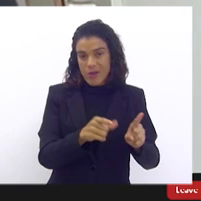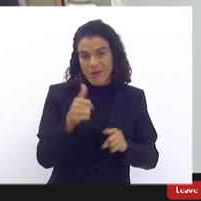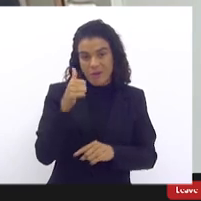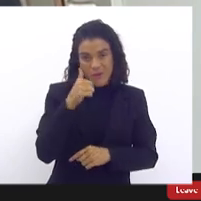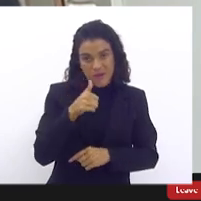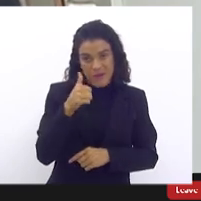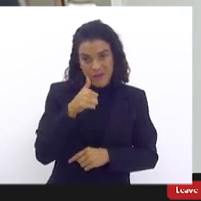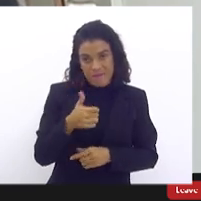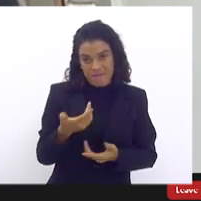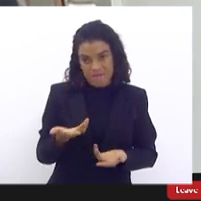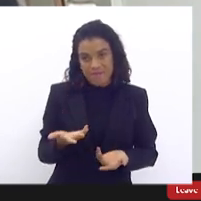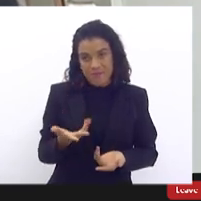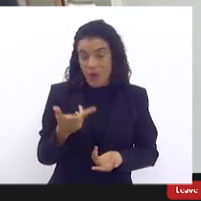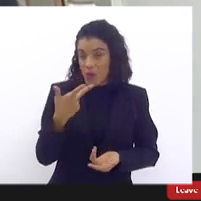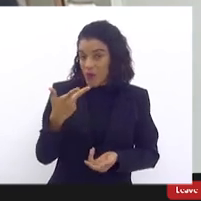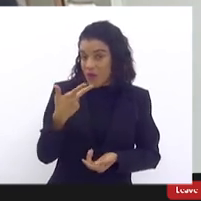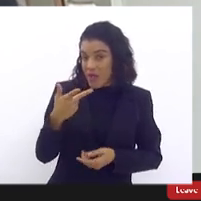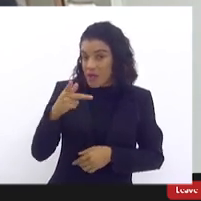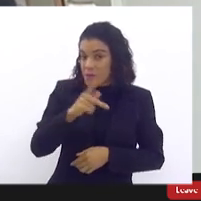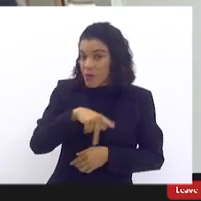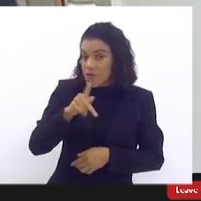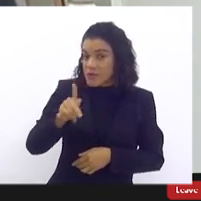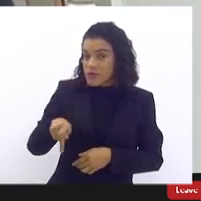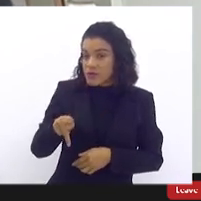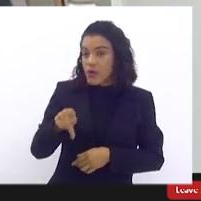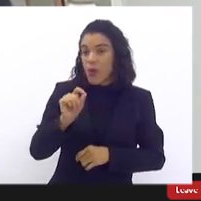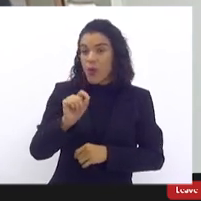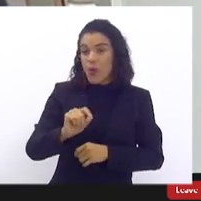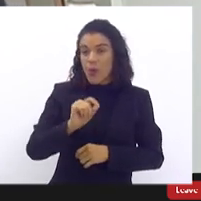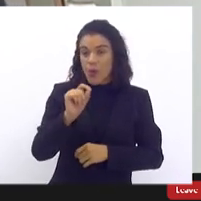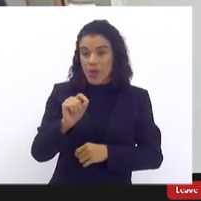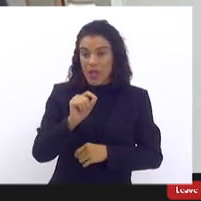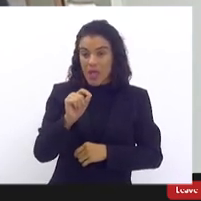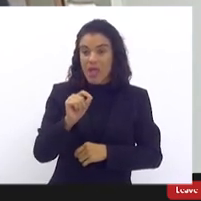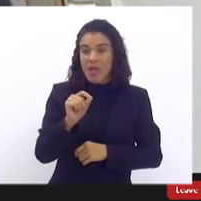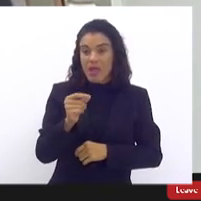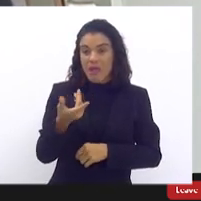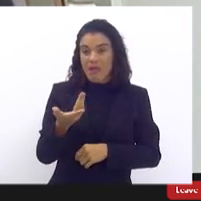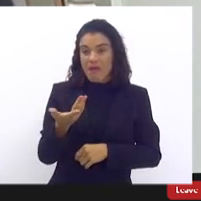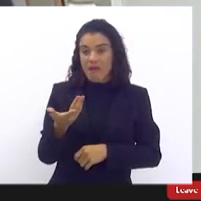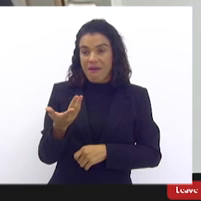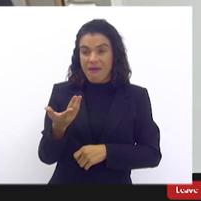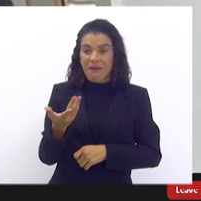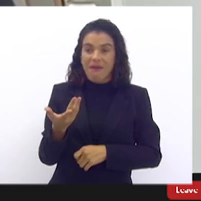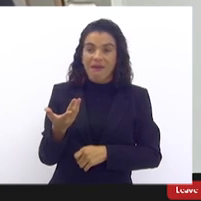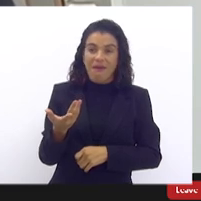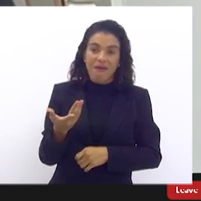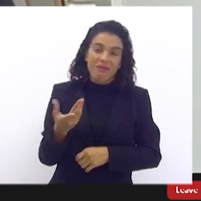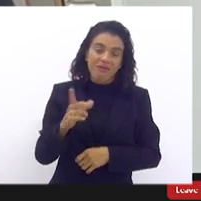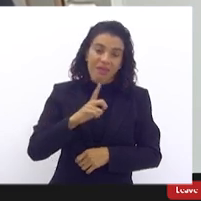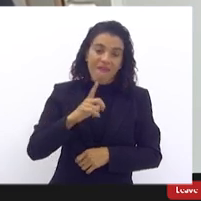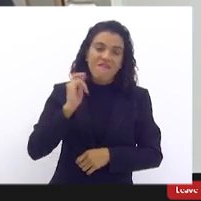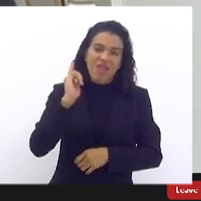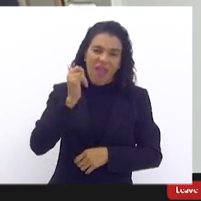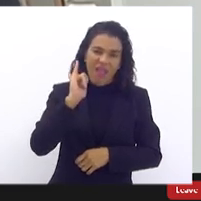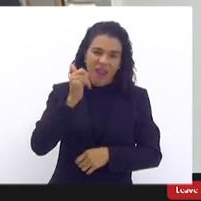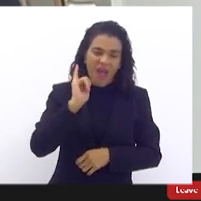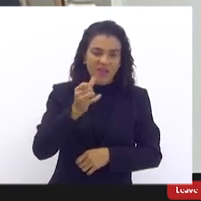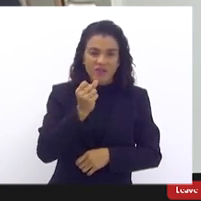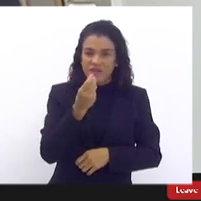que fazia, estou falando de professores que ficavam vendo as fotos junto com os alunos, vieram alguns relatos desse tipo para a